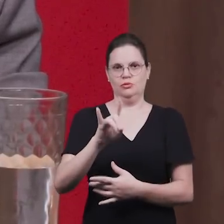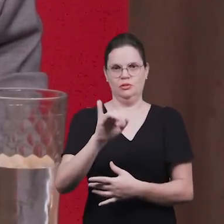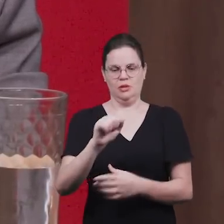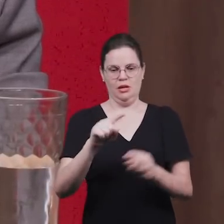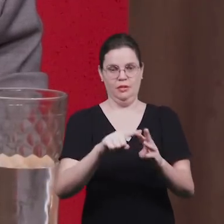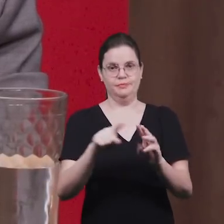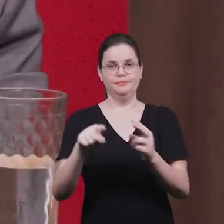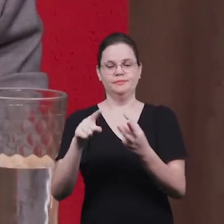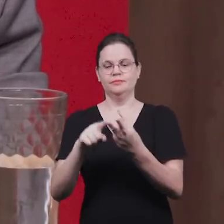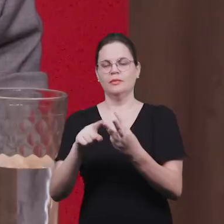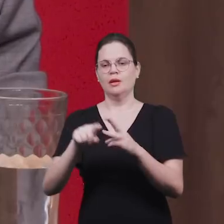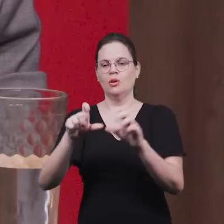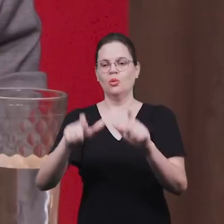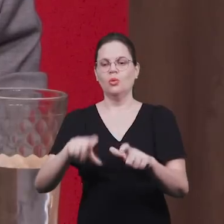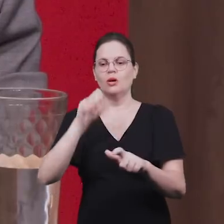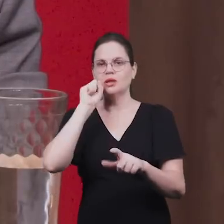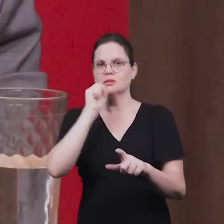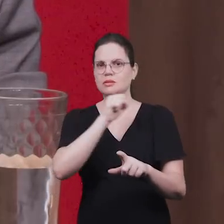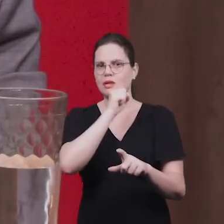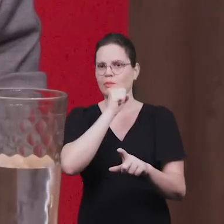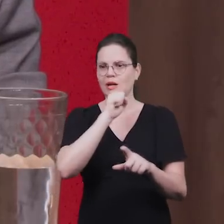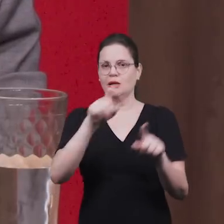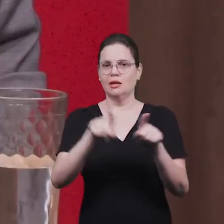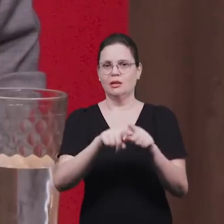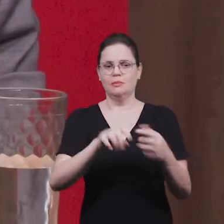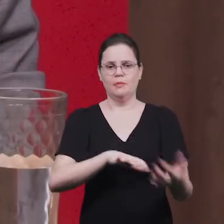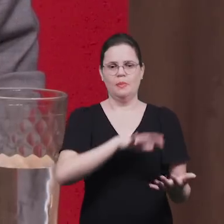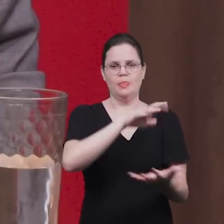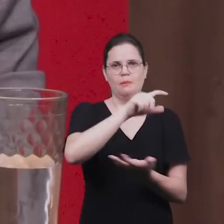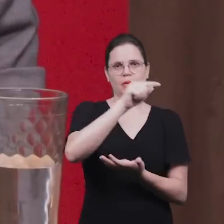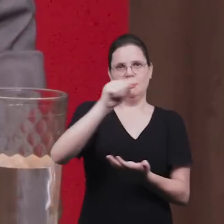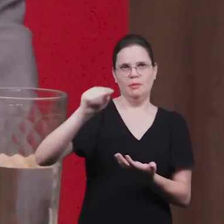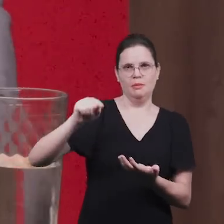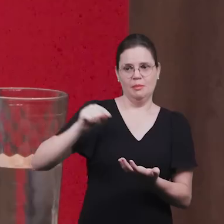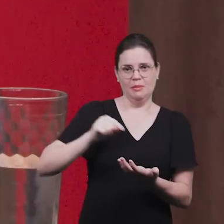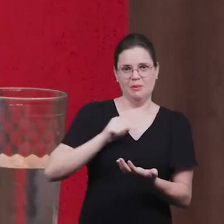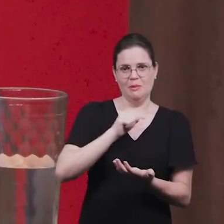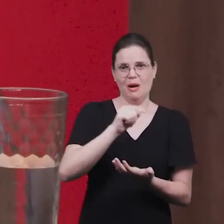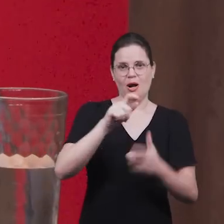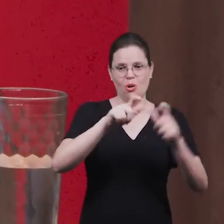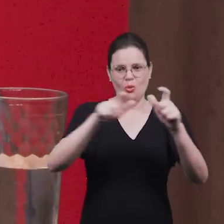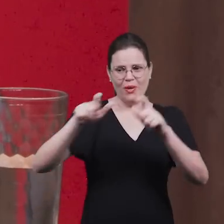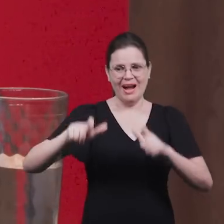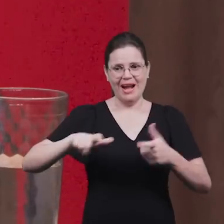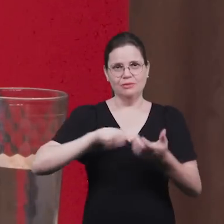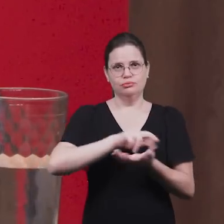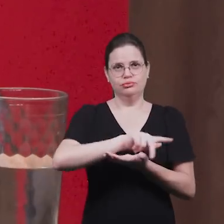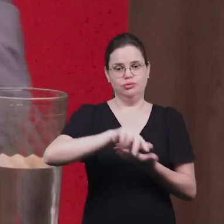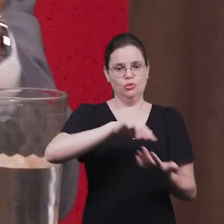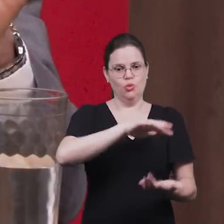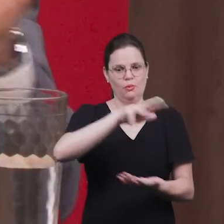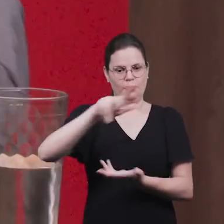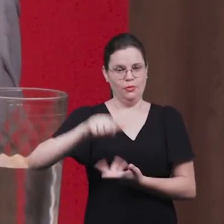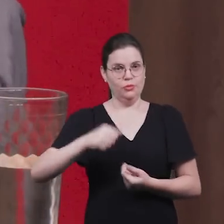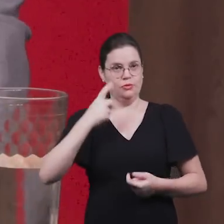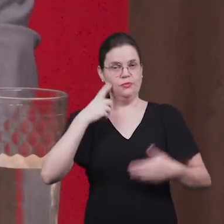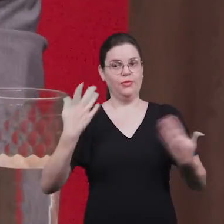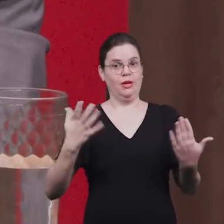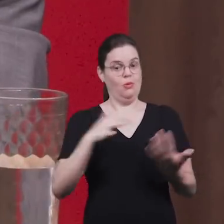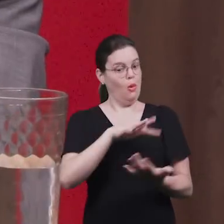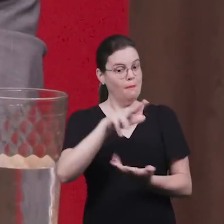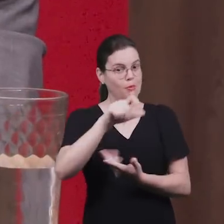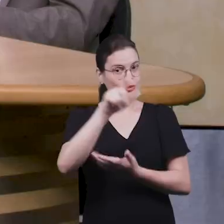Samaria e até aos confins da terra. Veja só. No mundo todo. Mundo todo. Veja